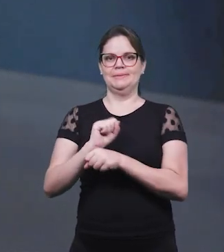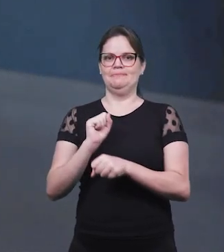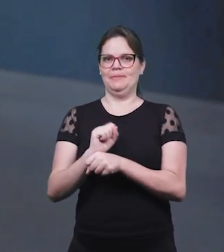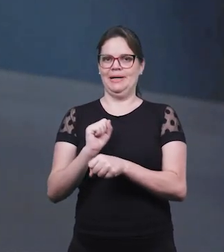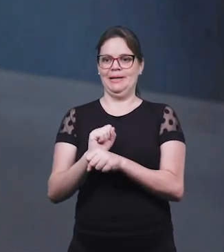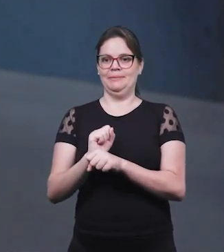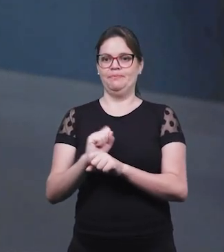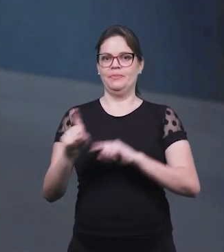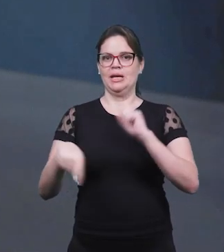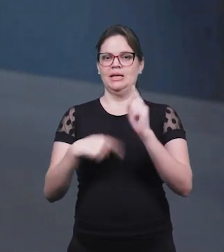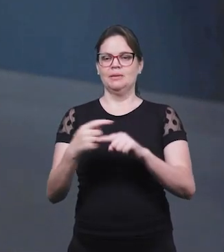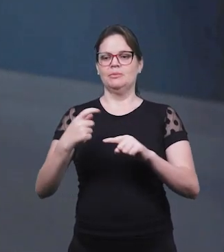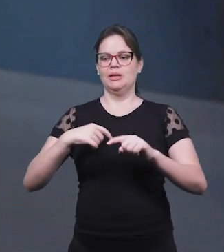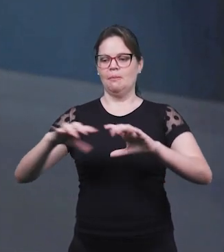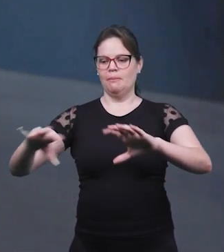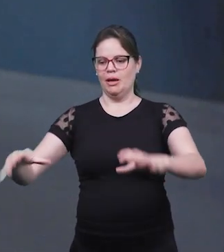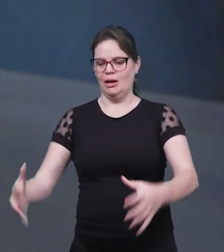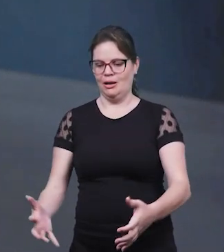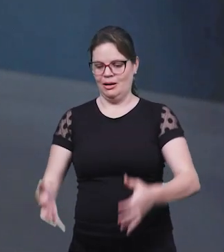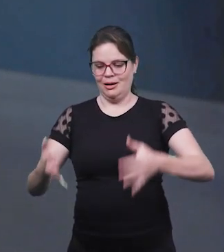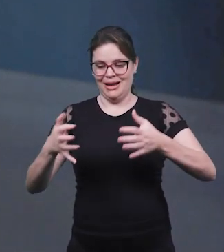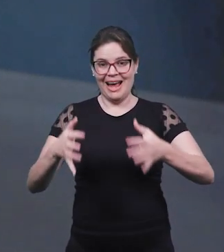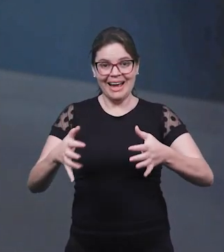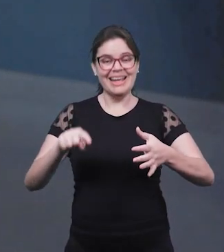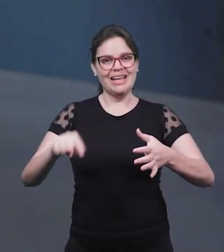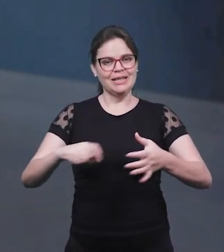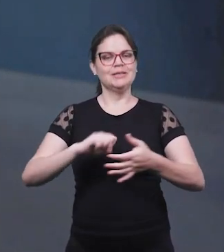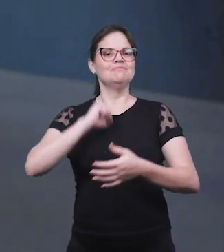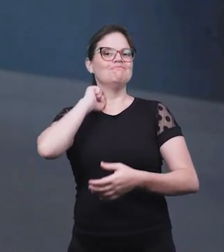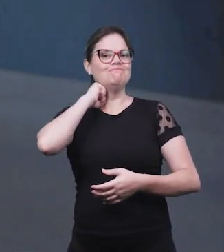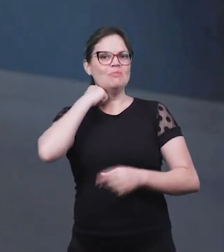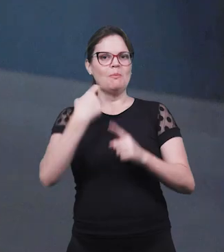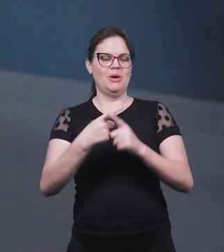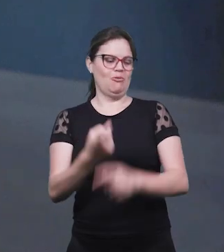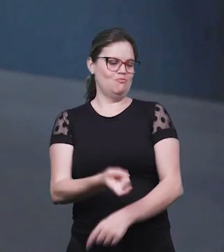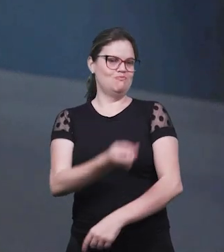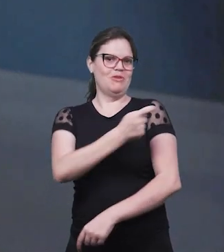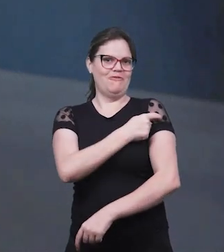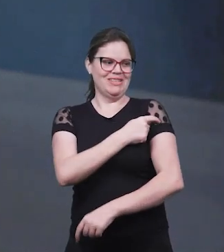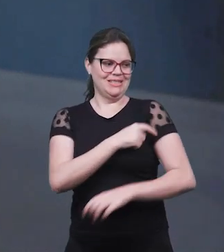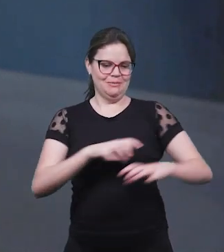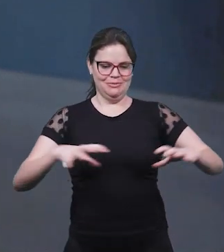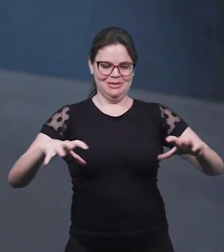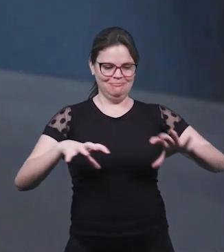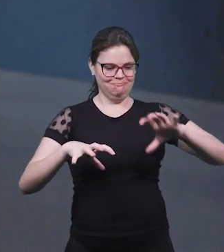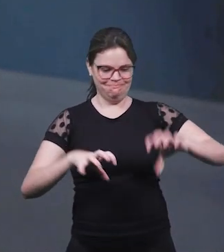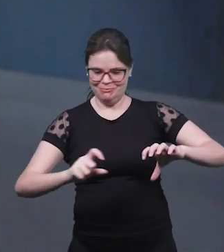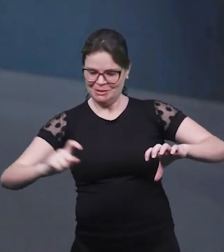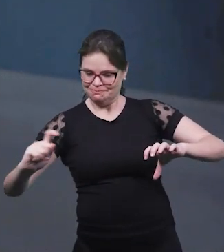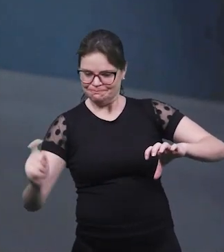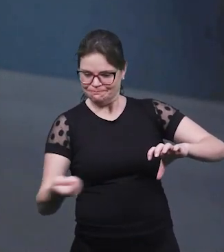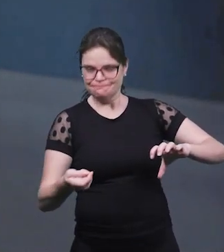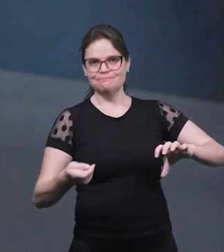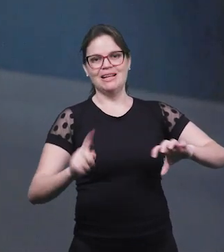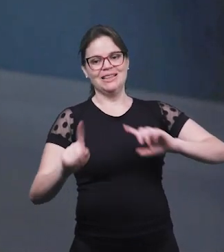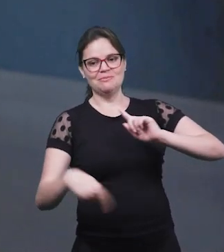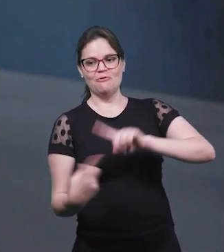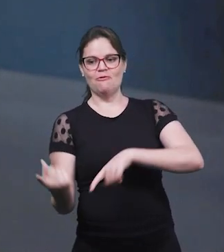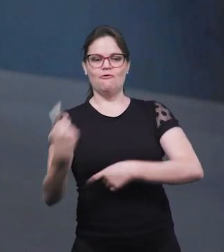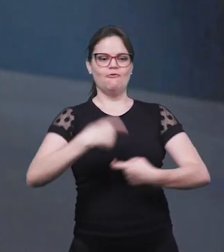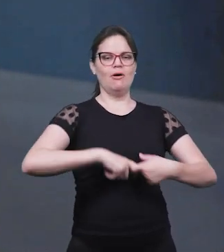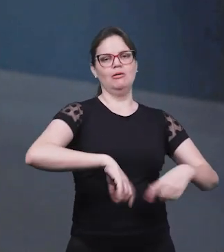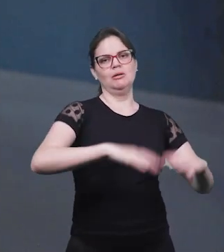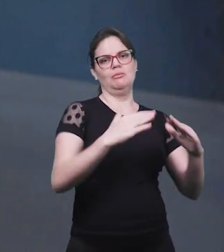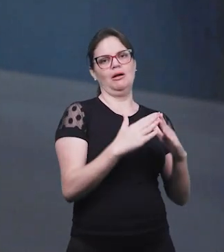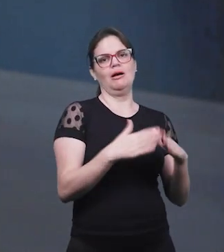aí depois tem toda a manipulação que estressa mesmo, que é o ato da vacinação. Depois o animal tem que regressar e